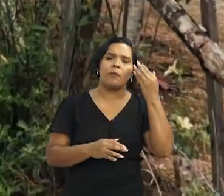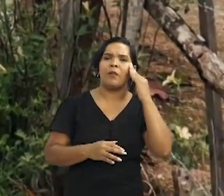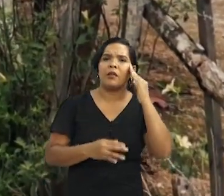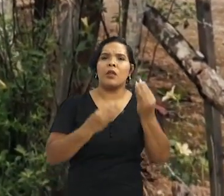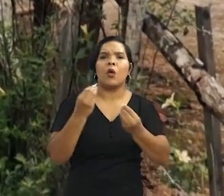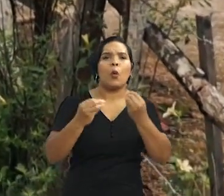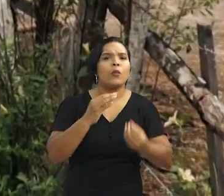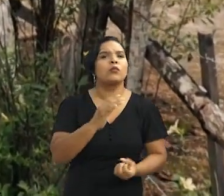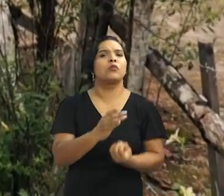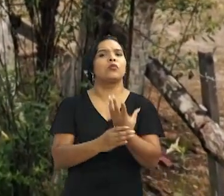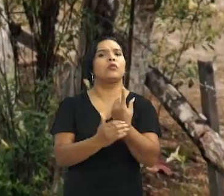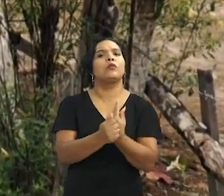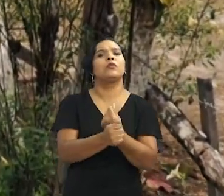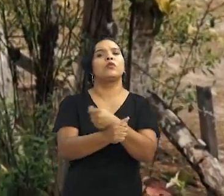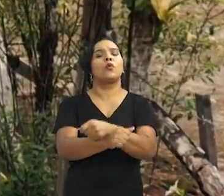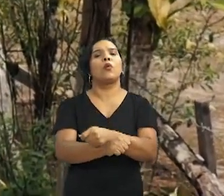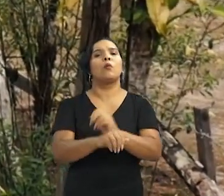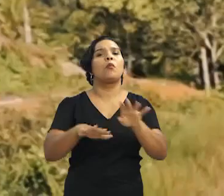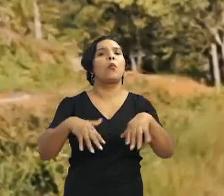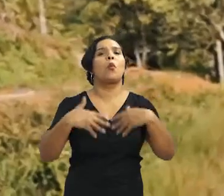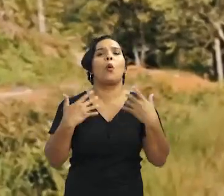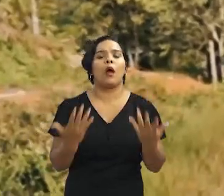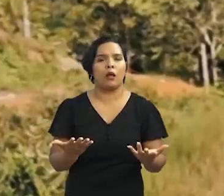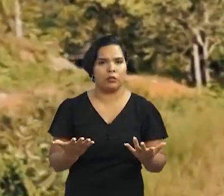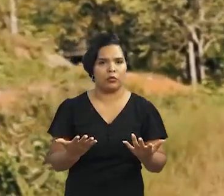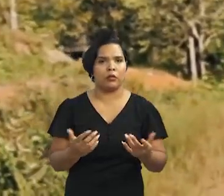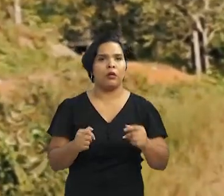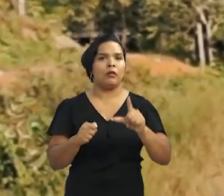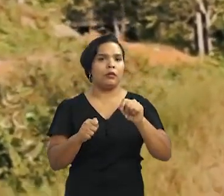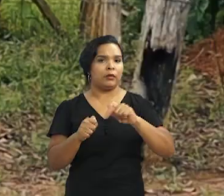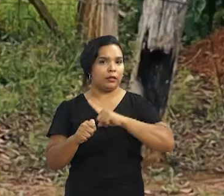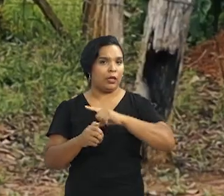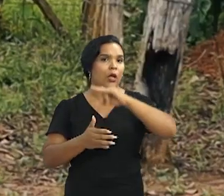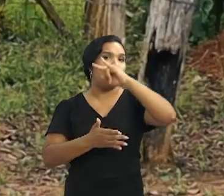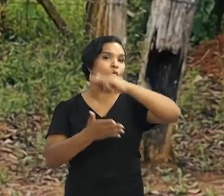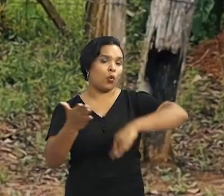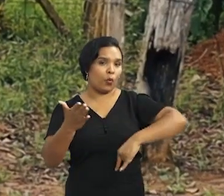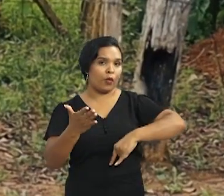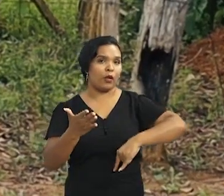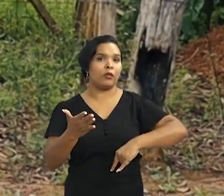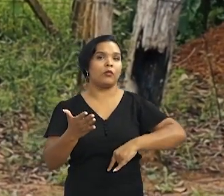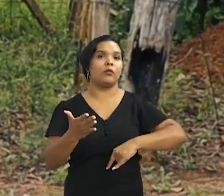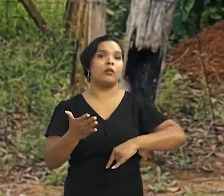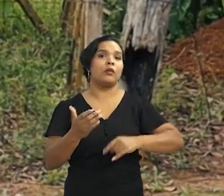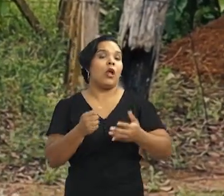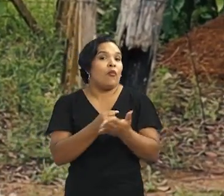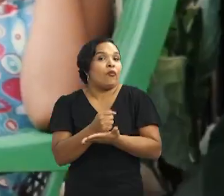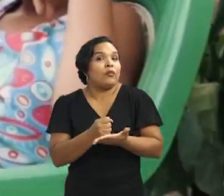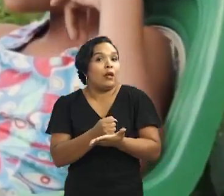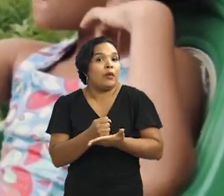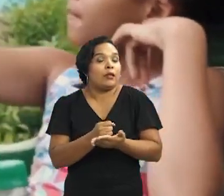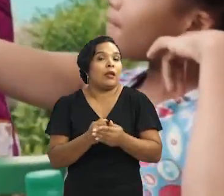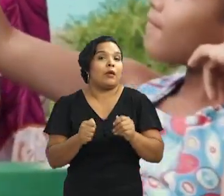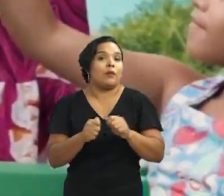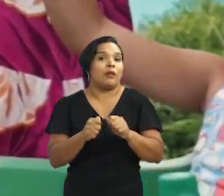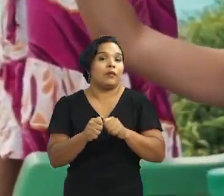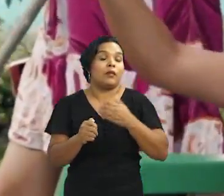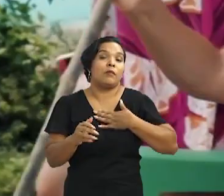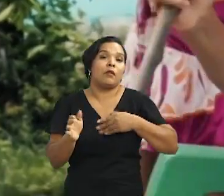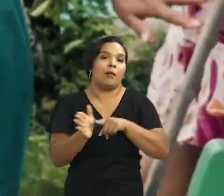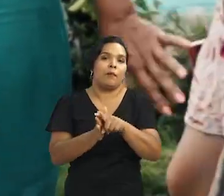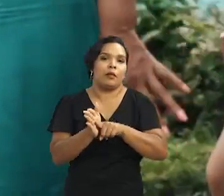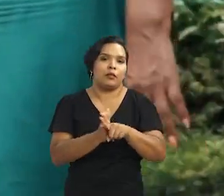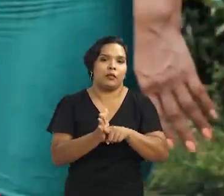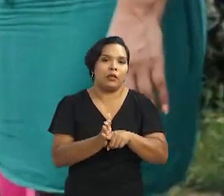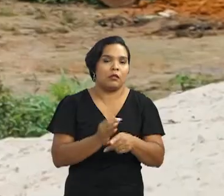toda a história do quilombo para entender como foi que surgiu esse quilombo, a partir de quando. Então nós temos esse documento no Fojo e eu me